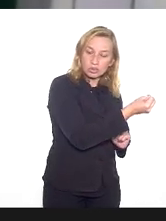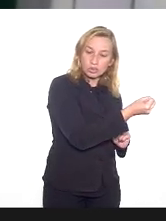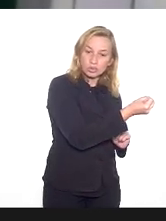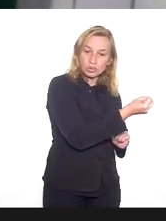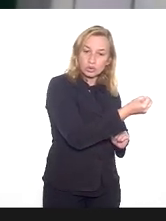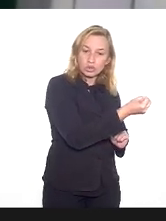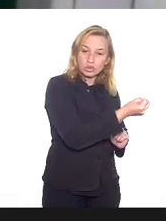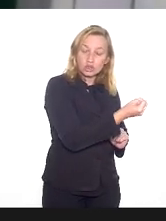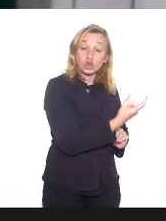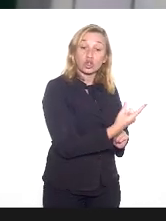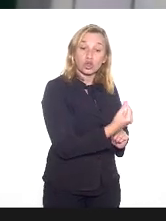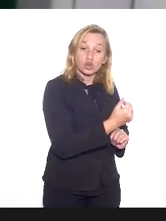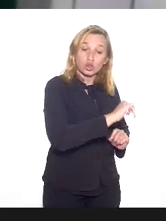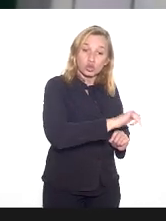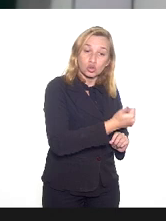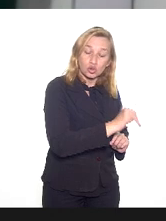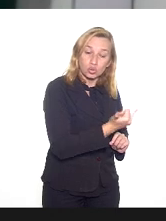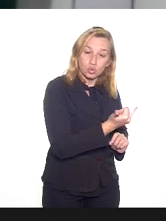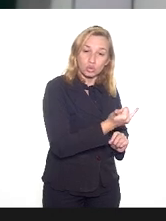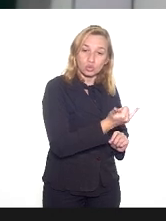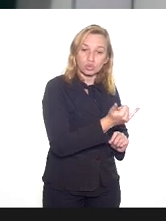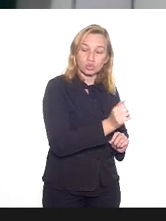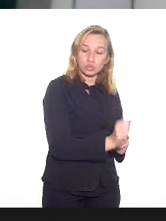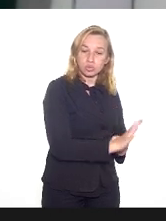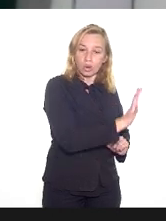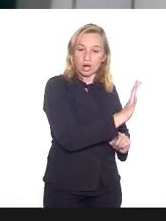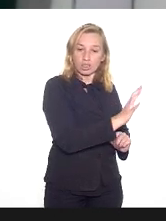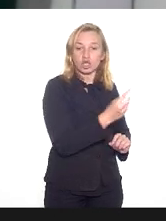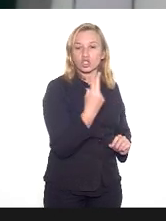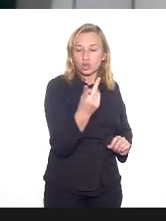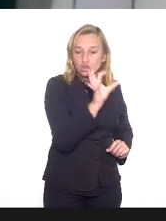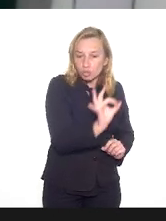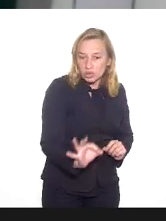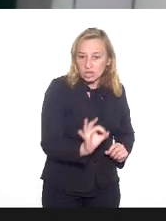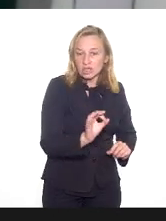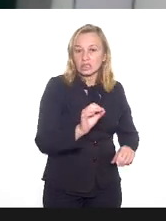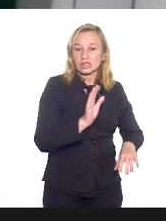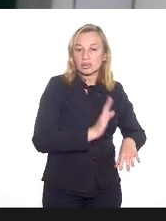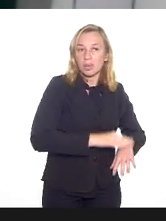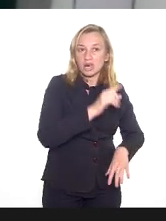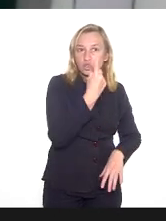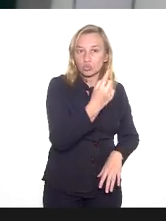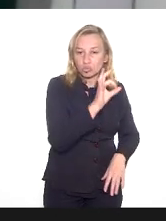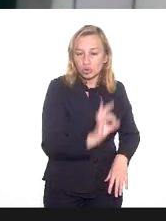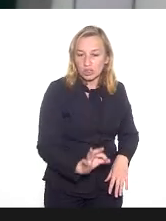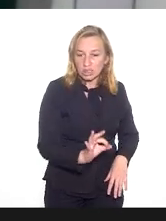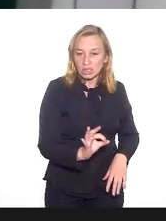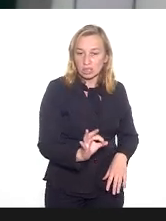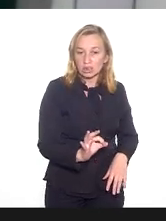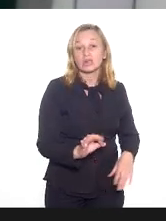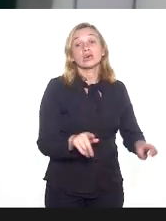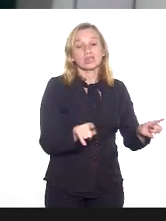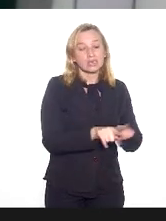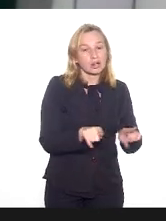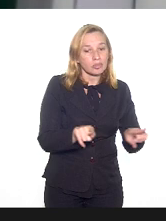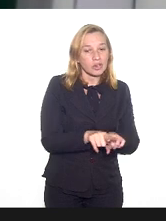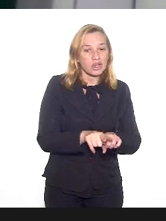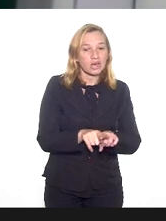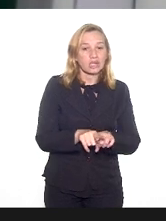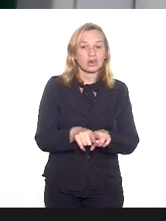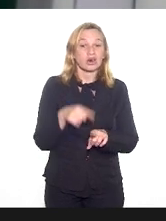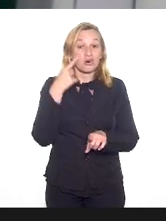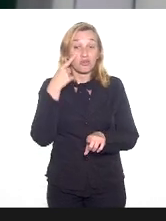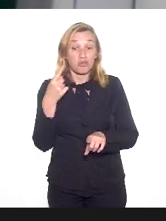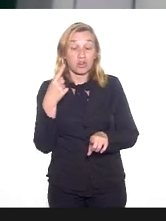aceitando taxas de juros adicionais de 2%, depois mais 1%, né? Inclusive prevendo